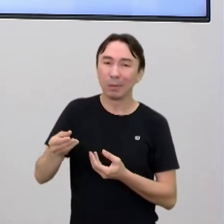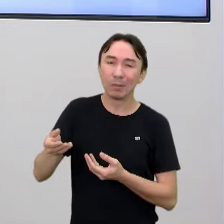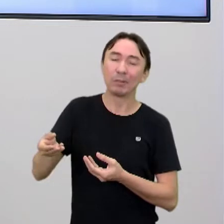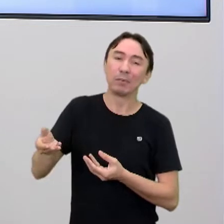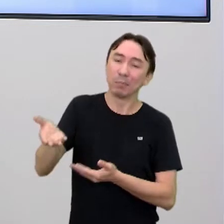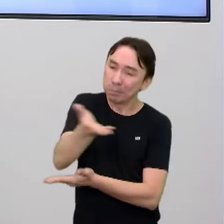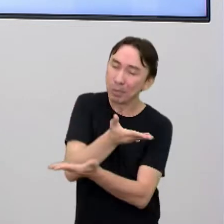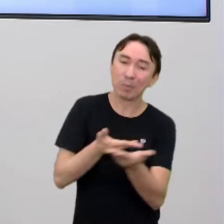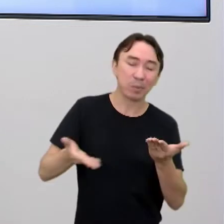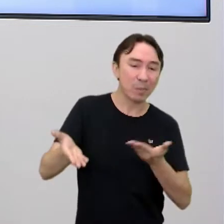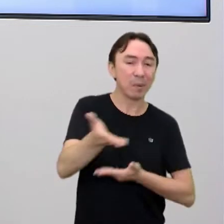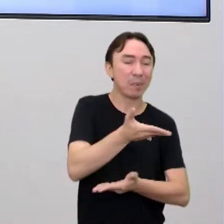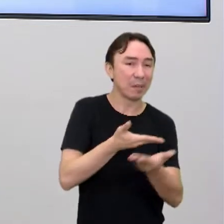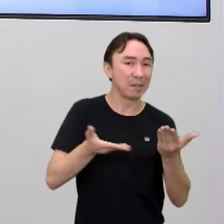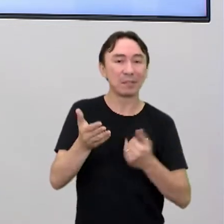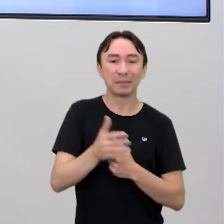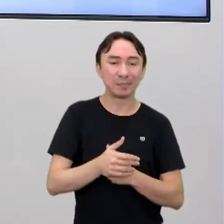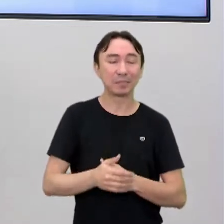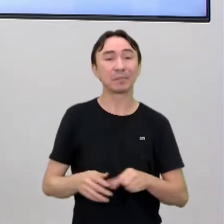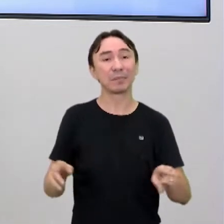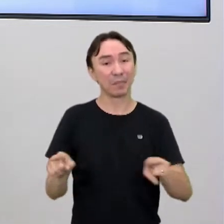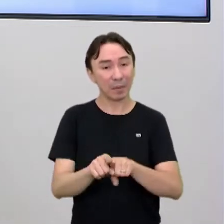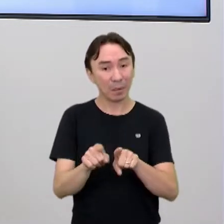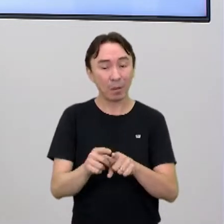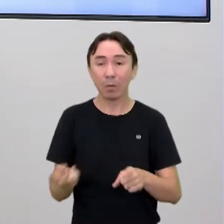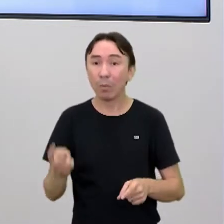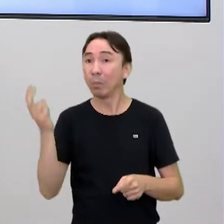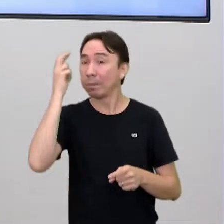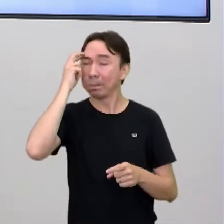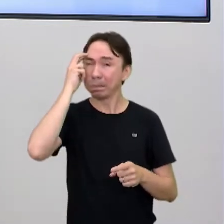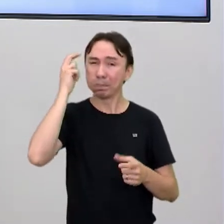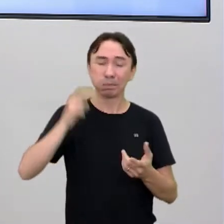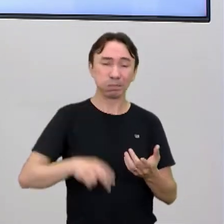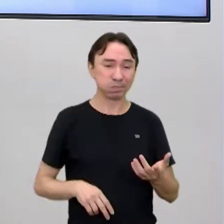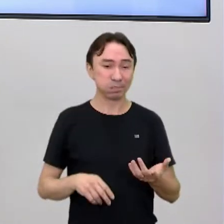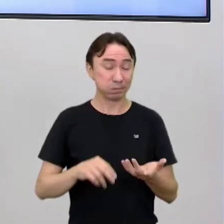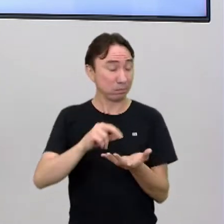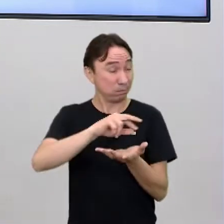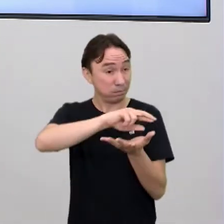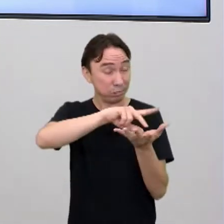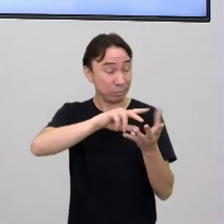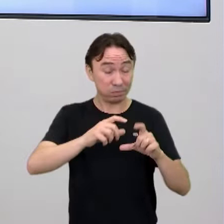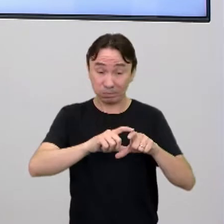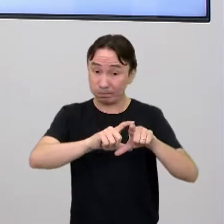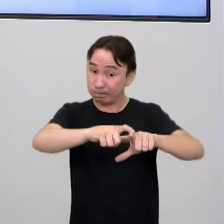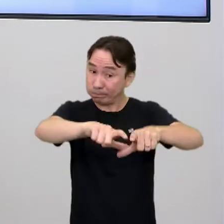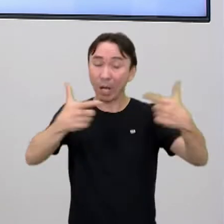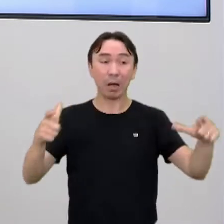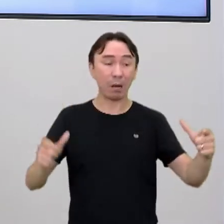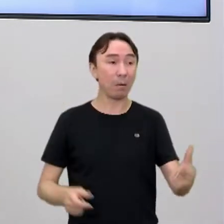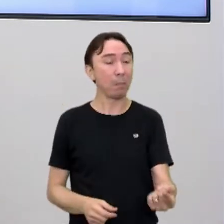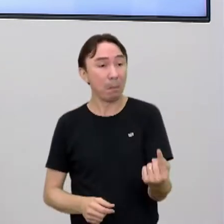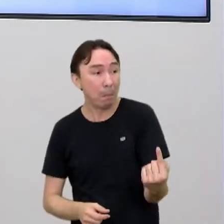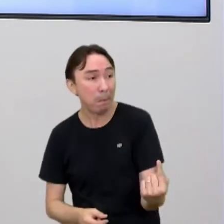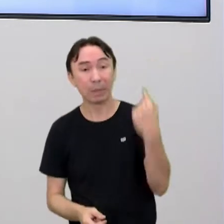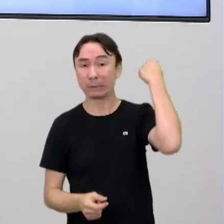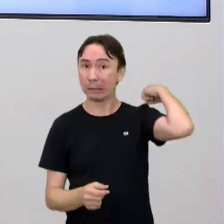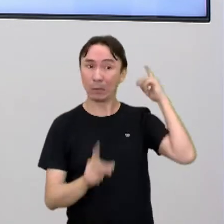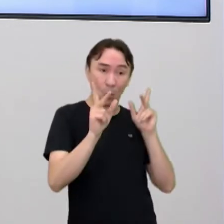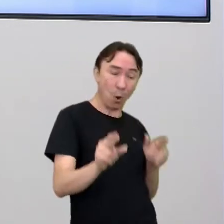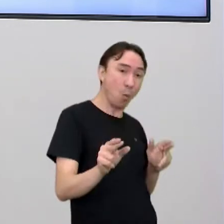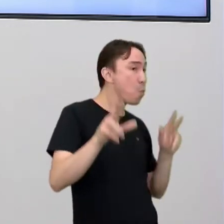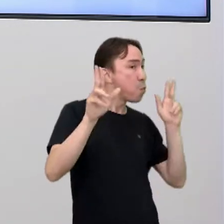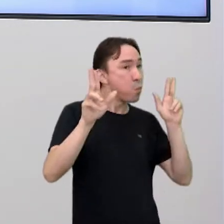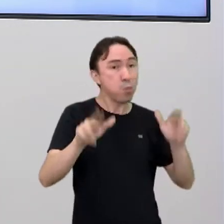aparelhos culturais, ele ganhou uma dimensão nunca antes vista. Por outro,